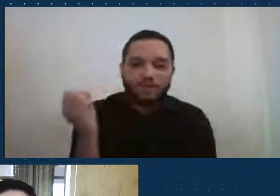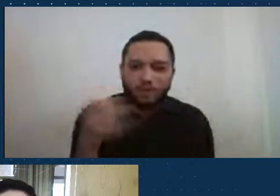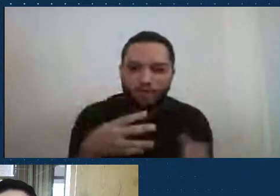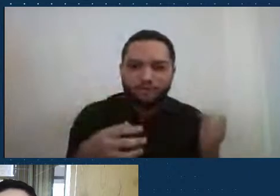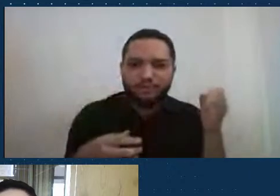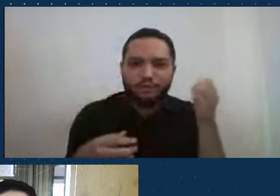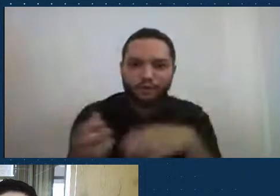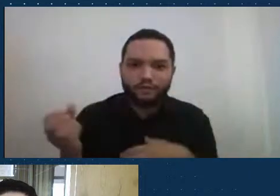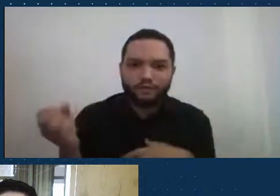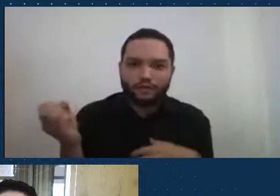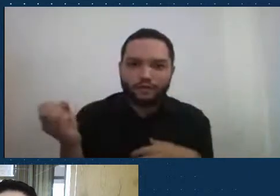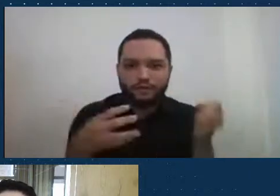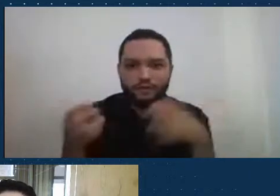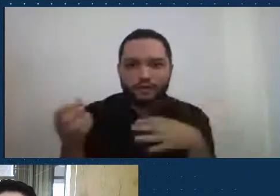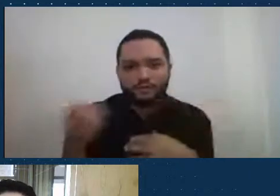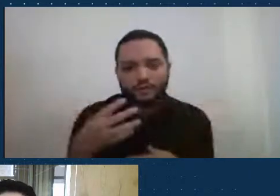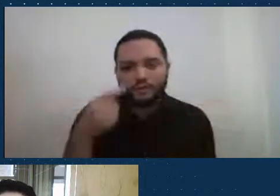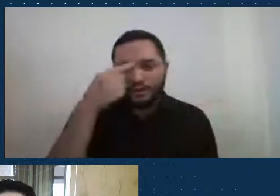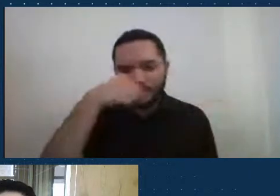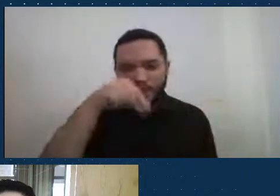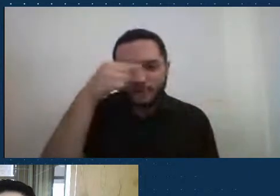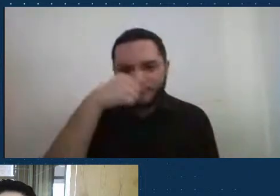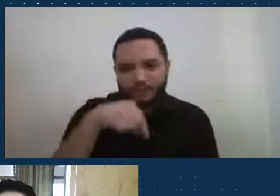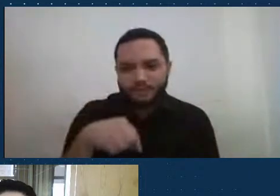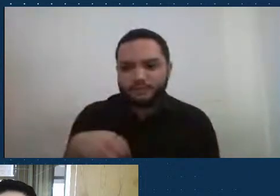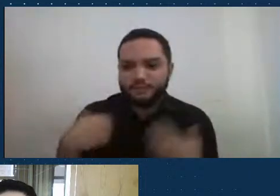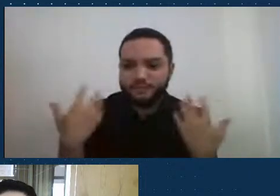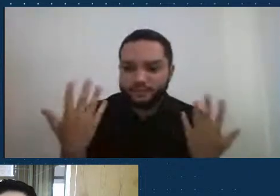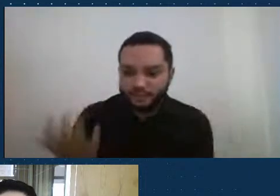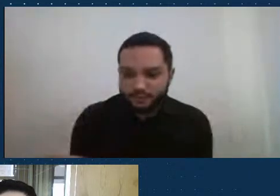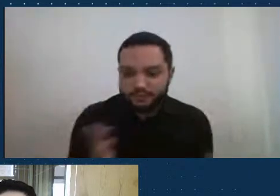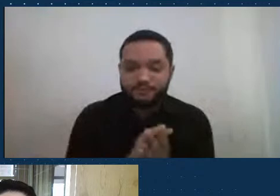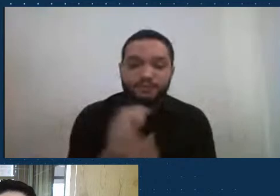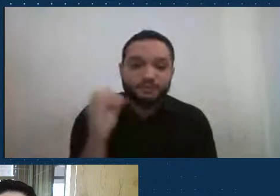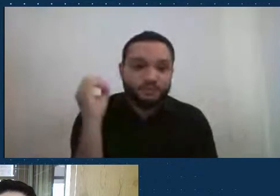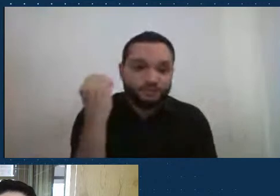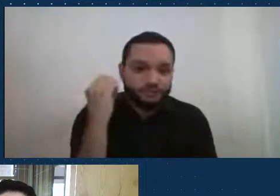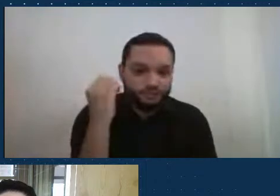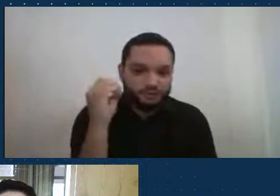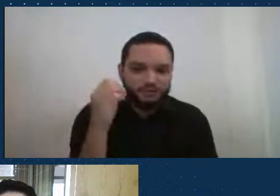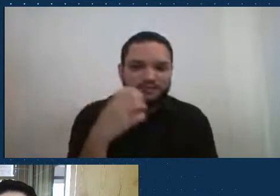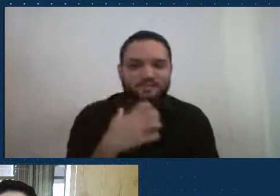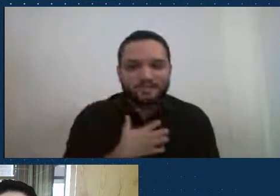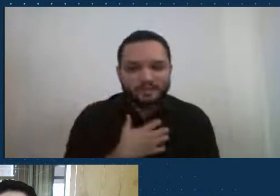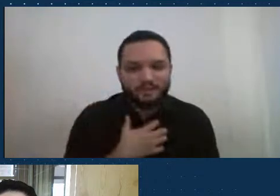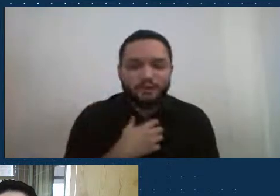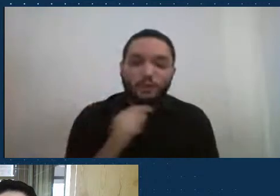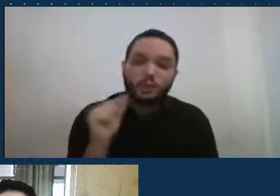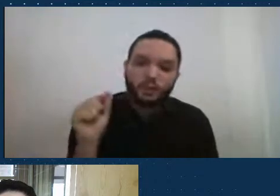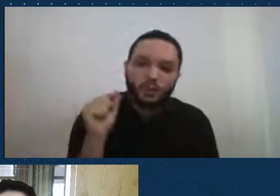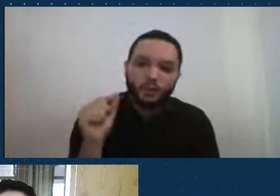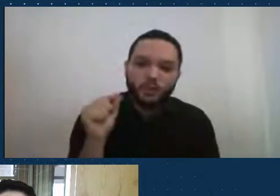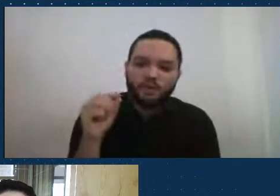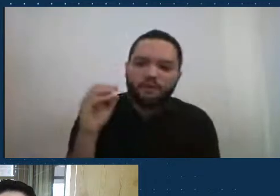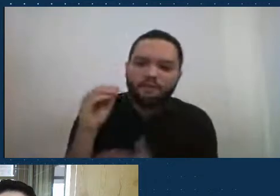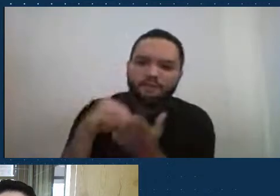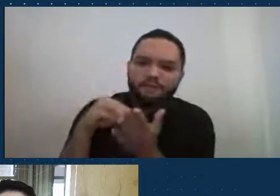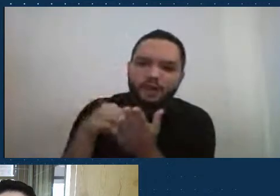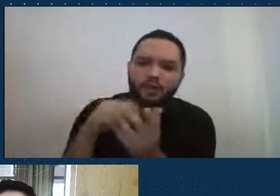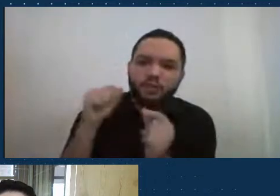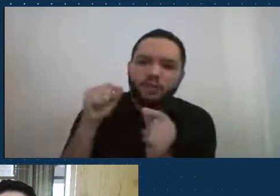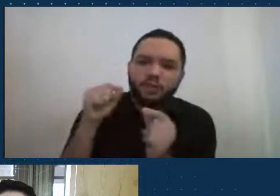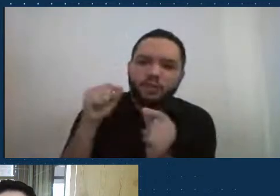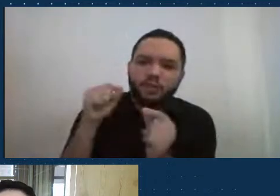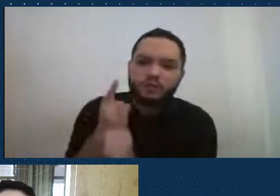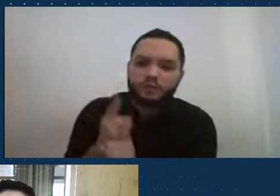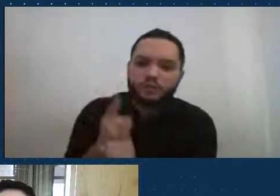né? Então, ou seja, a originalidade ela está nesse sentido de o que ainda tem para se descobrir, sempre vai ter o